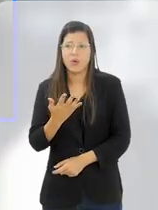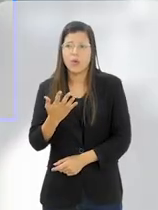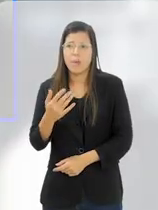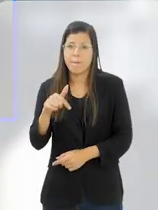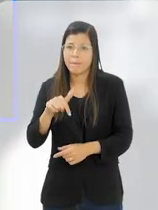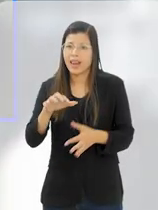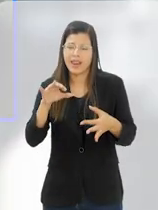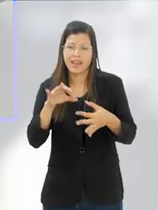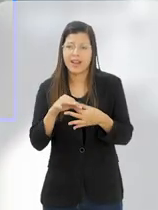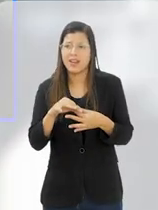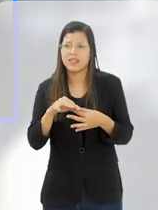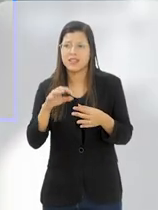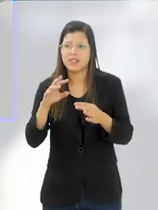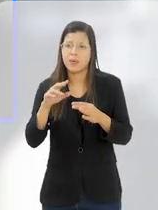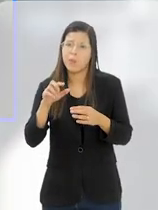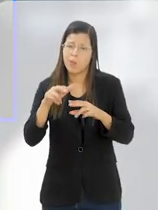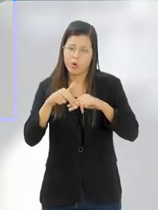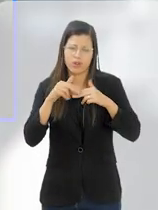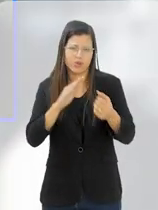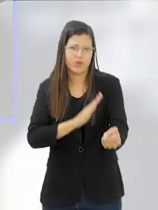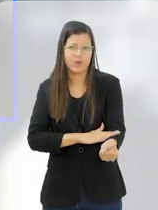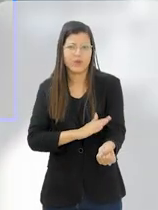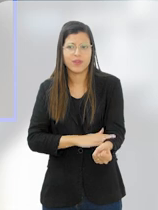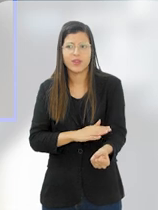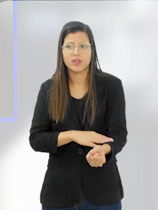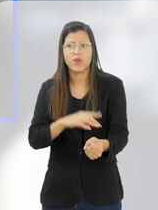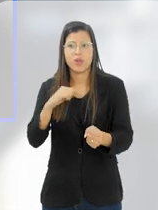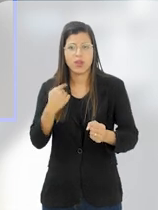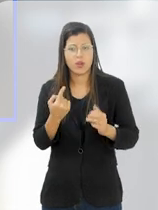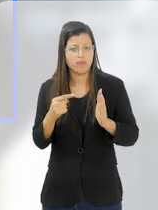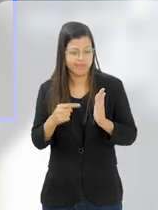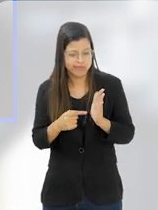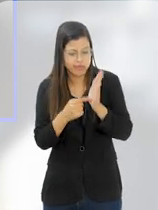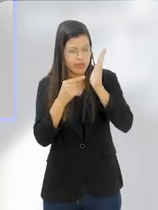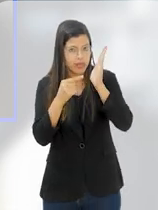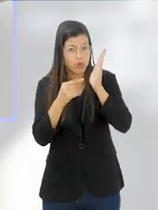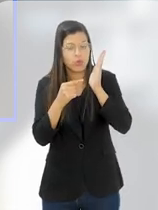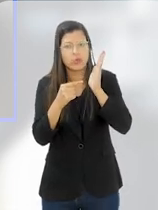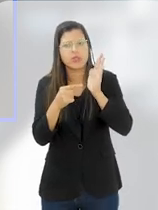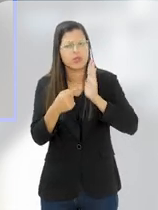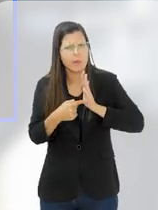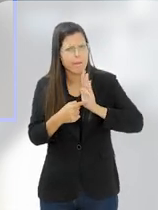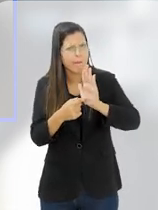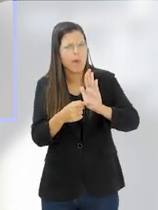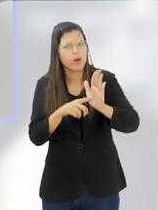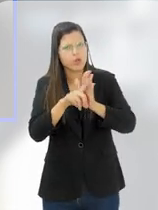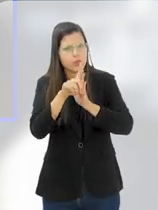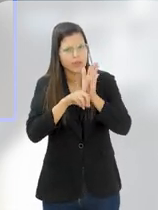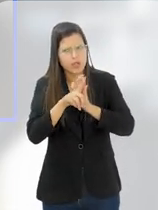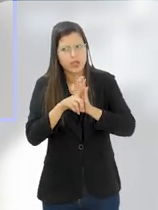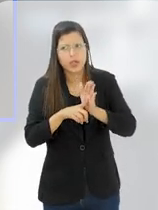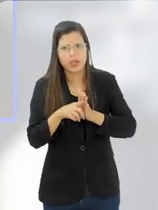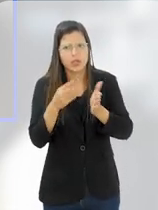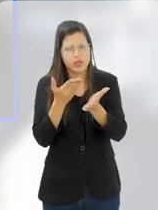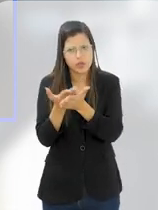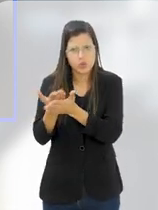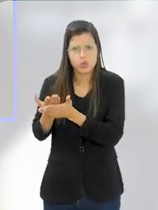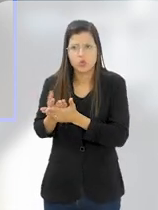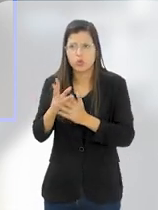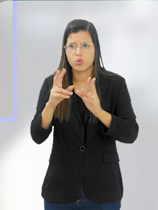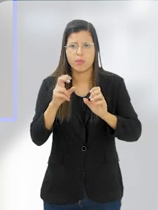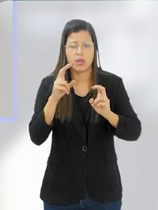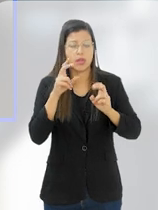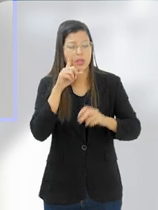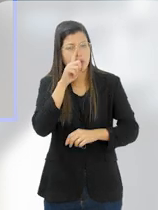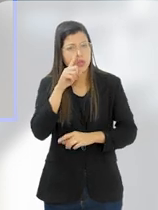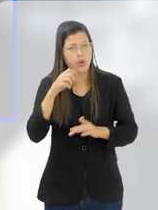muito conectadas à questão do vício, né? Na nossa denúncia, a gente mostra um monte de estudo sobre risco, sobre impacto. Tem